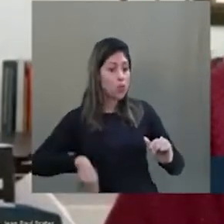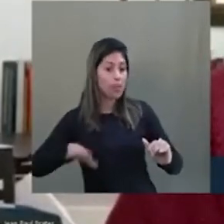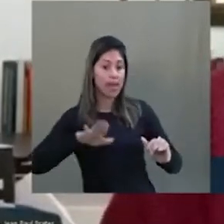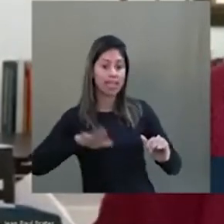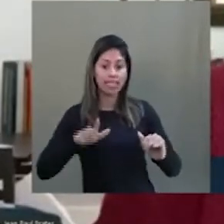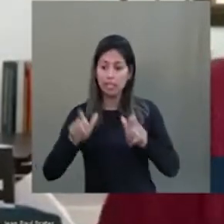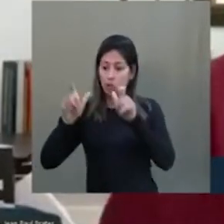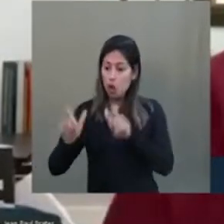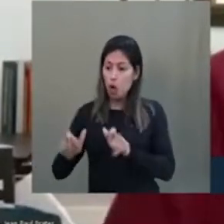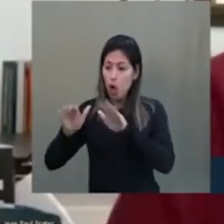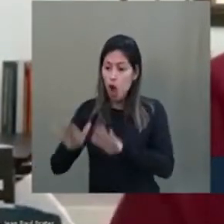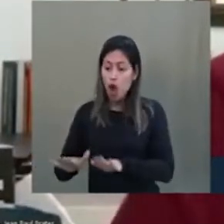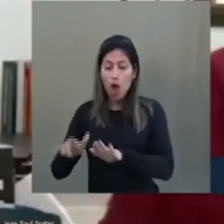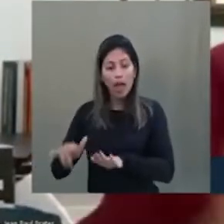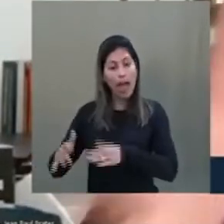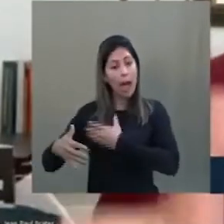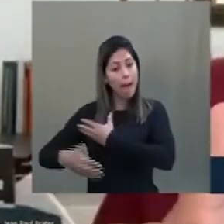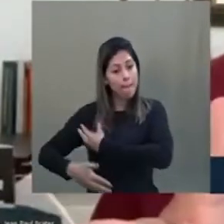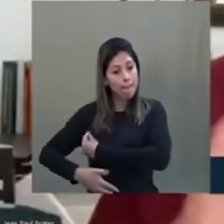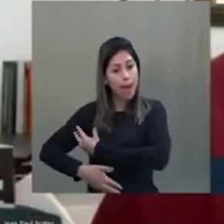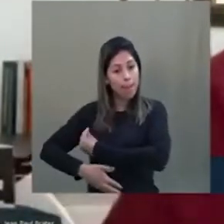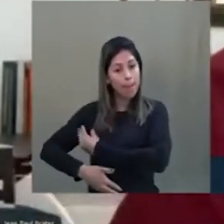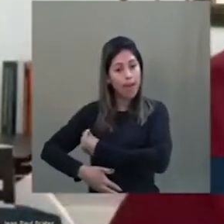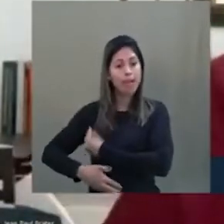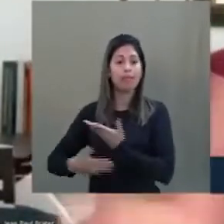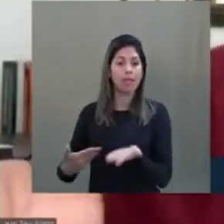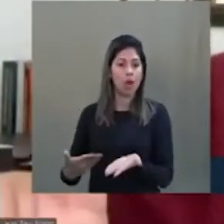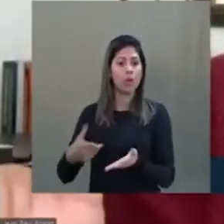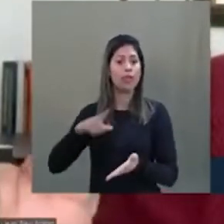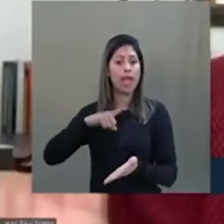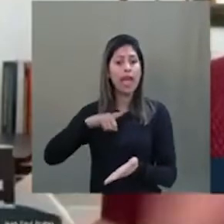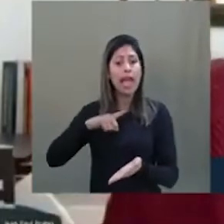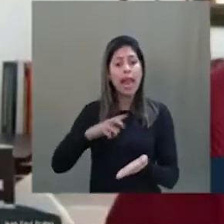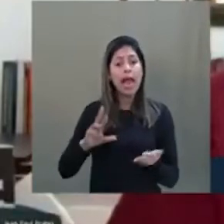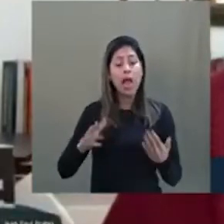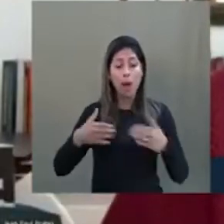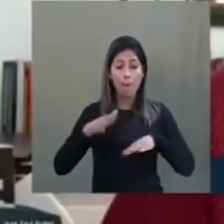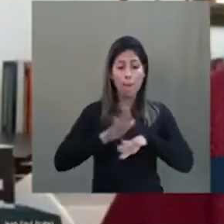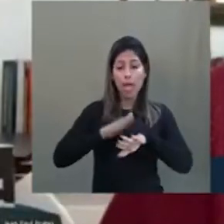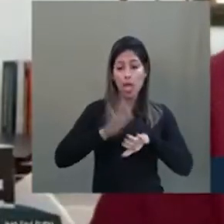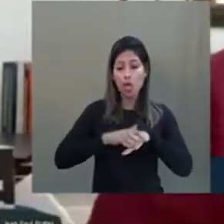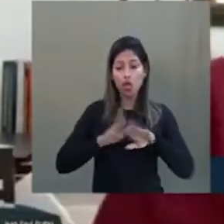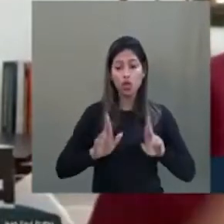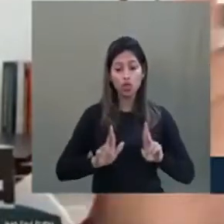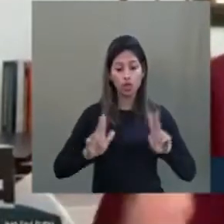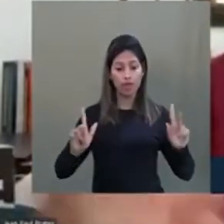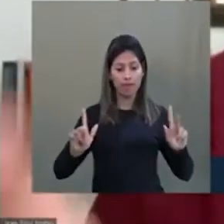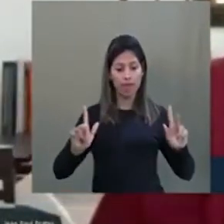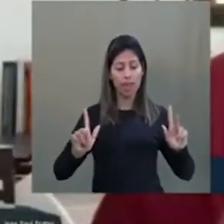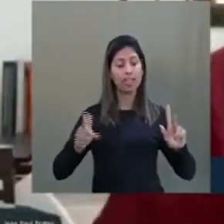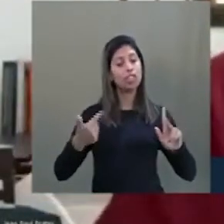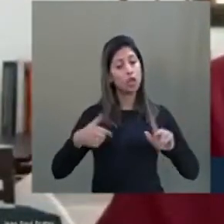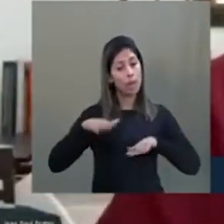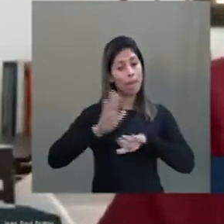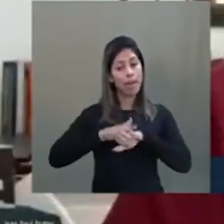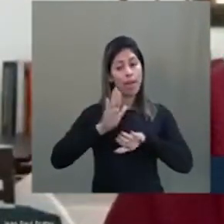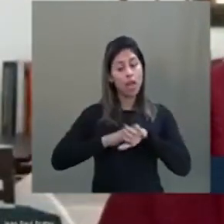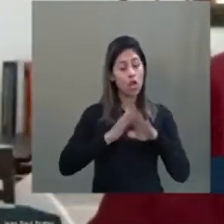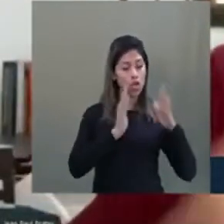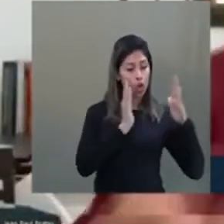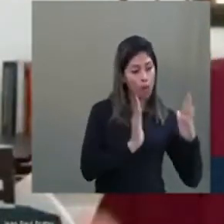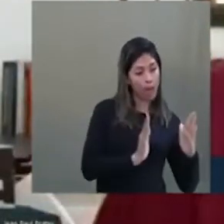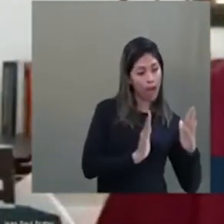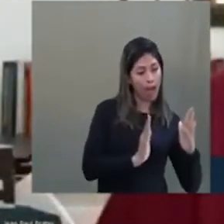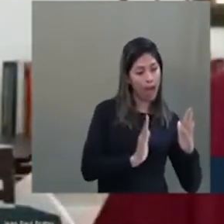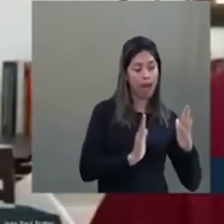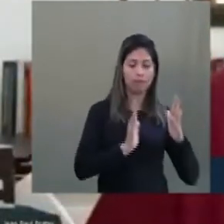amamentar. Só que são, como eu disse, momentos distintos da idade da criança. E também momentos distintos do dia, já que